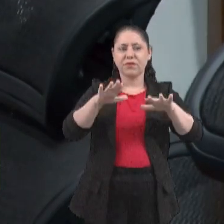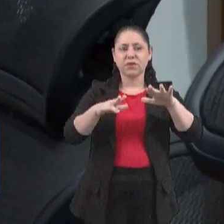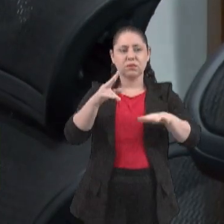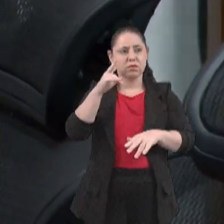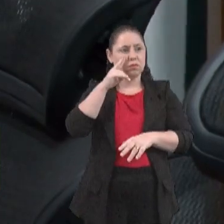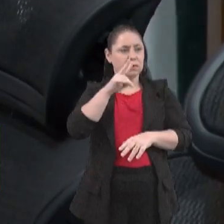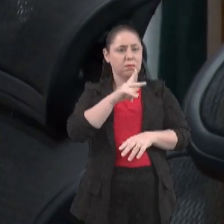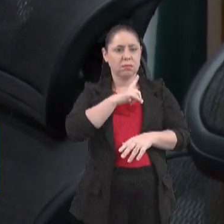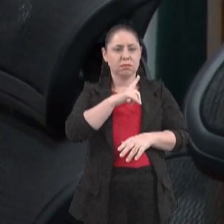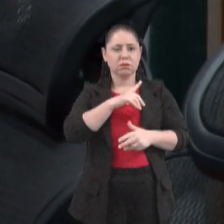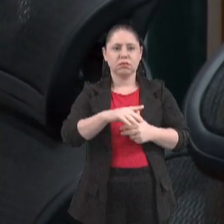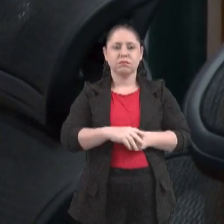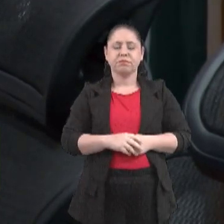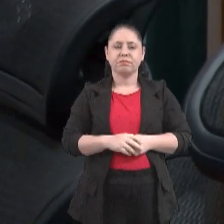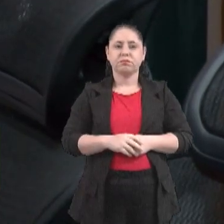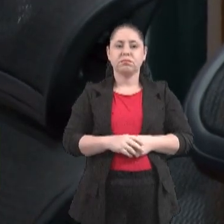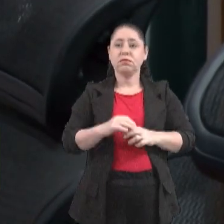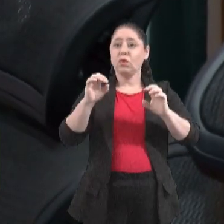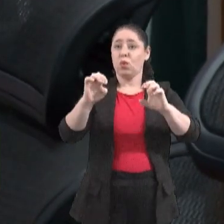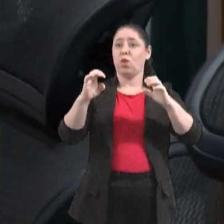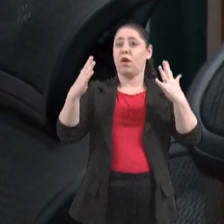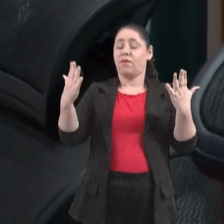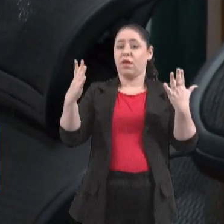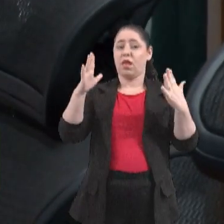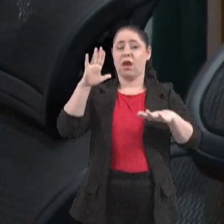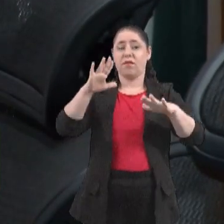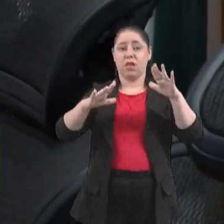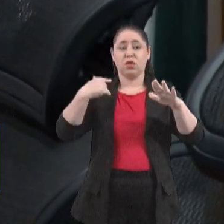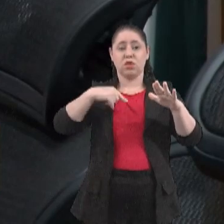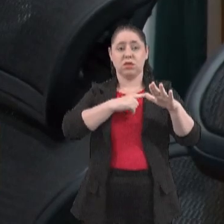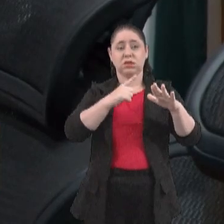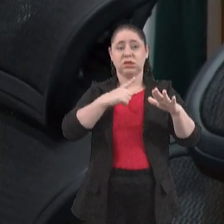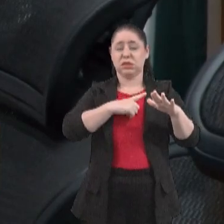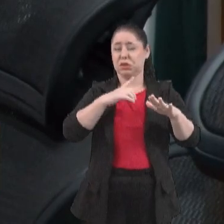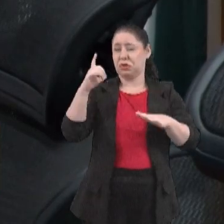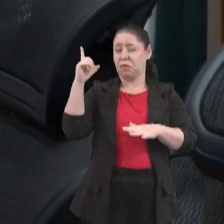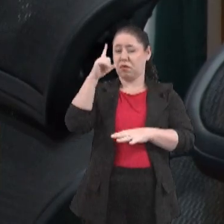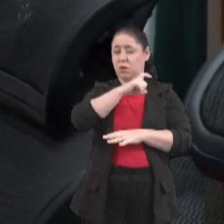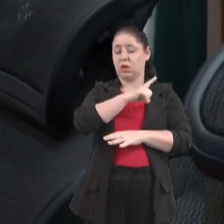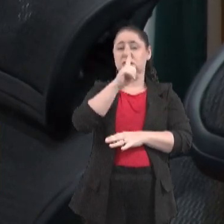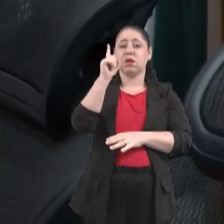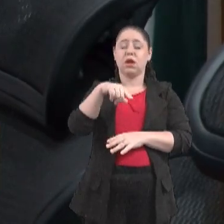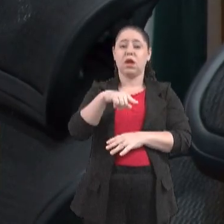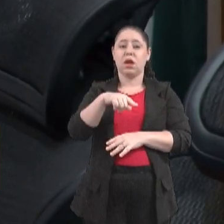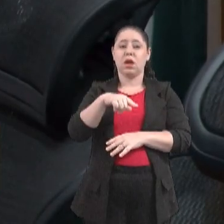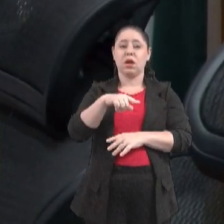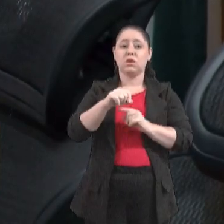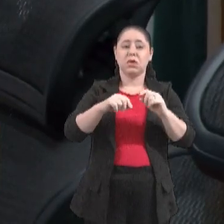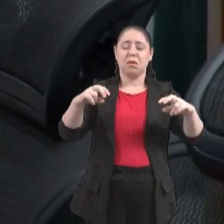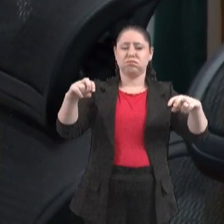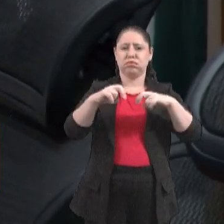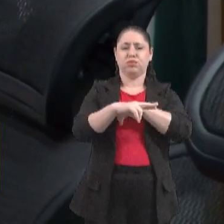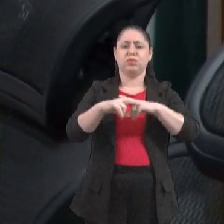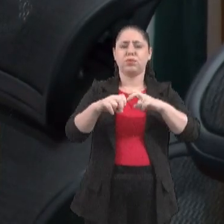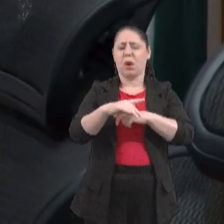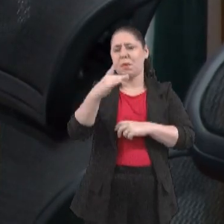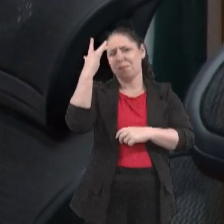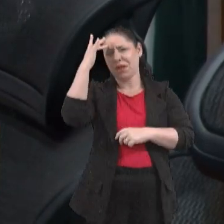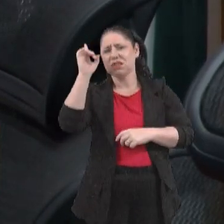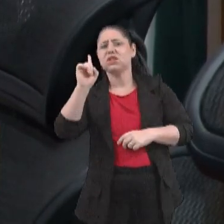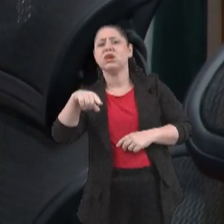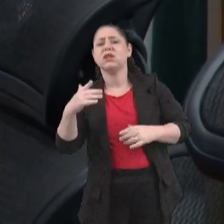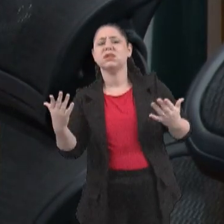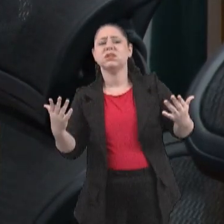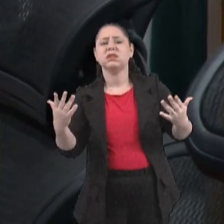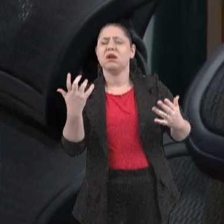vê, quando tem um evento, a gente já passa um sufoco danado, né, para transitar. Imagine